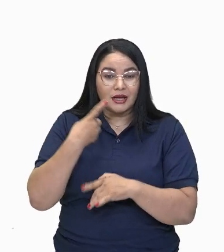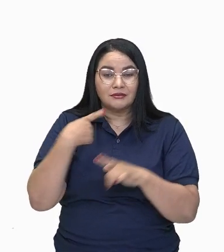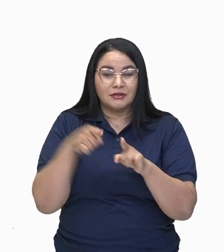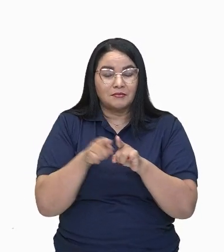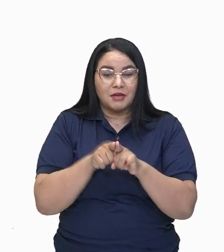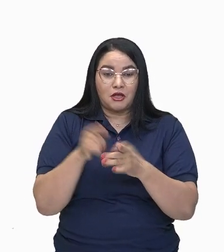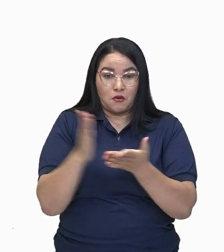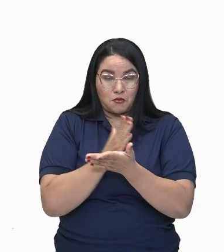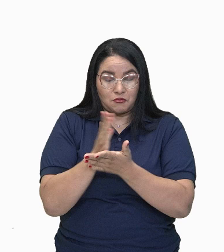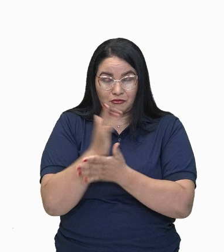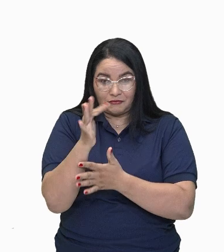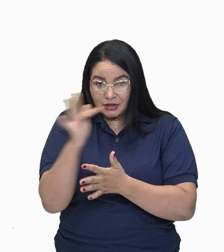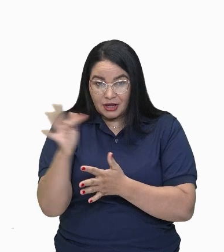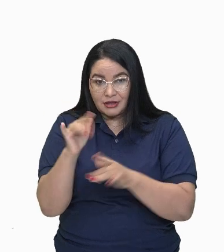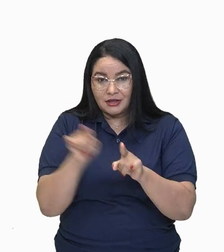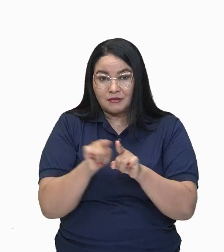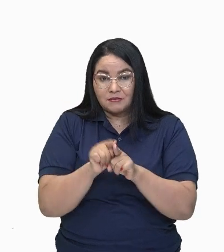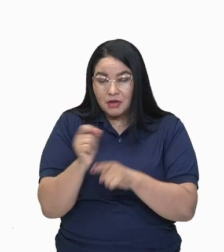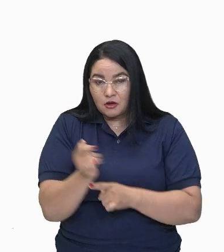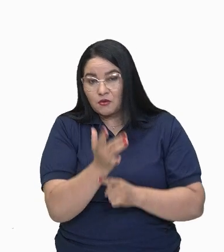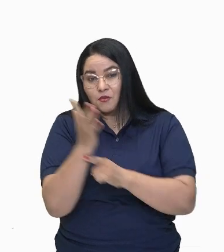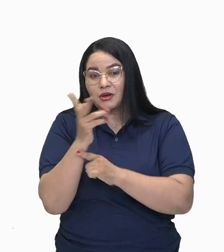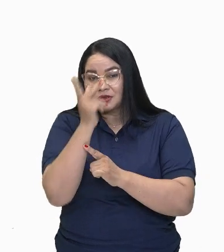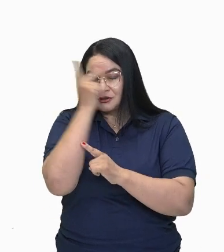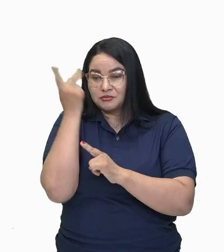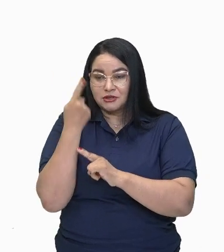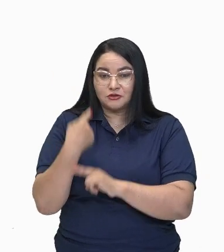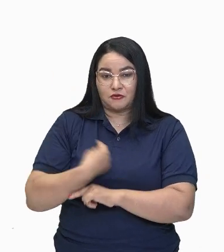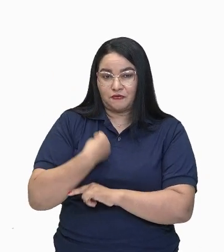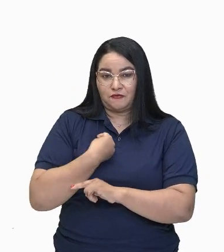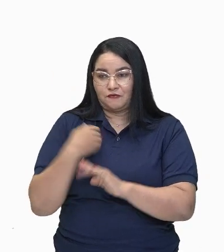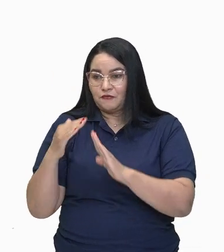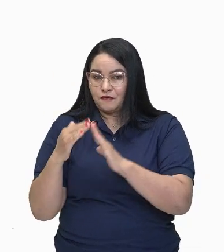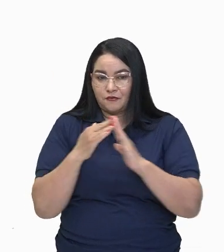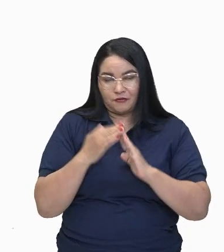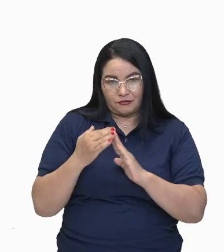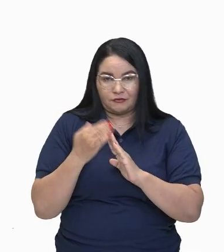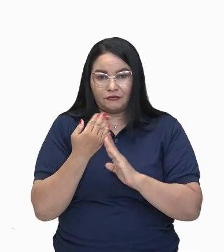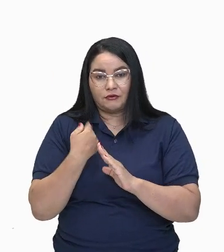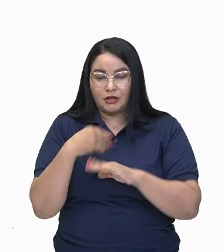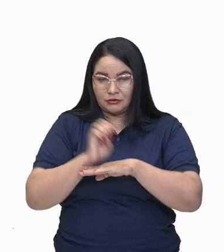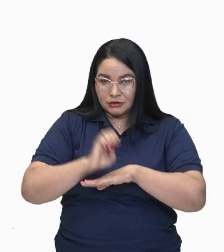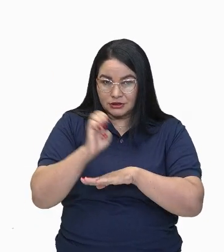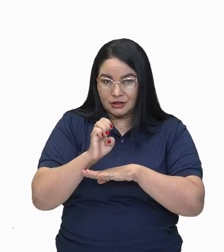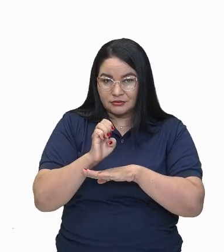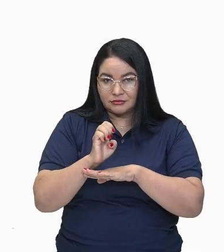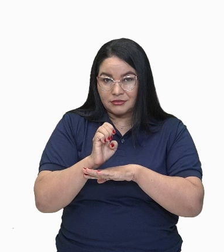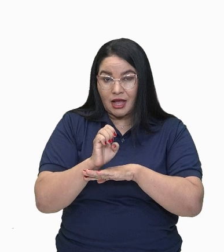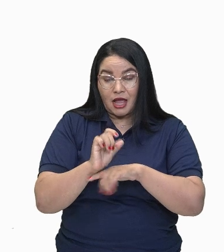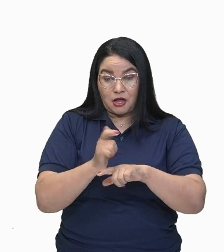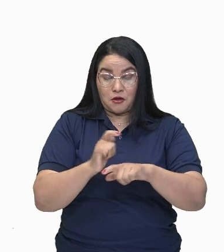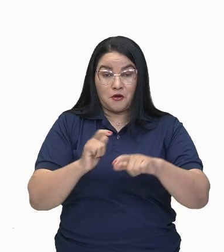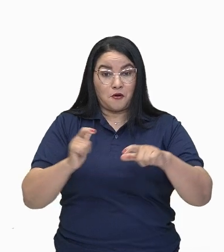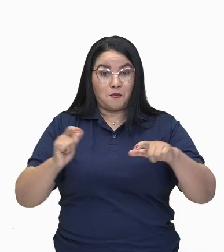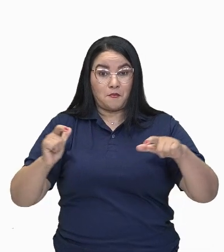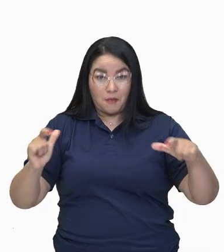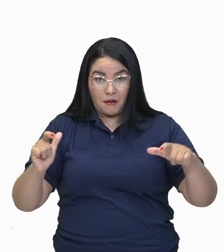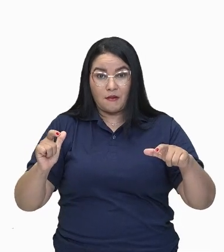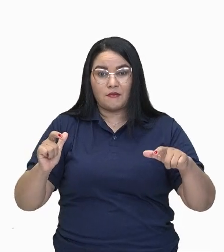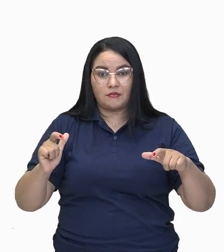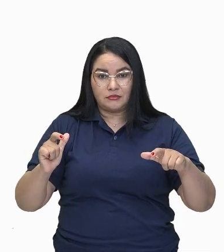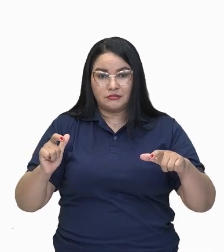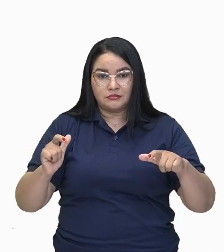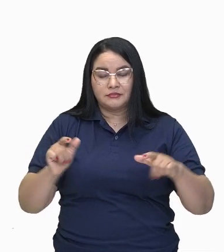federais proporcional ao número de habitantes. Então, esses dois estados eram os estados mais populosos, né, da